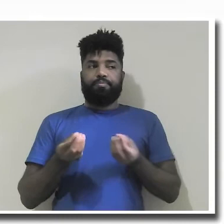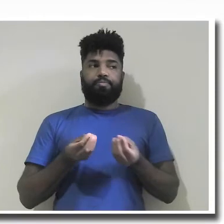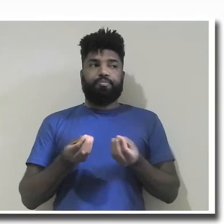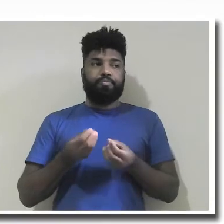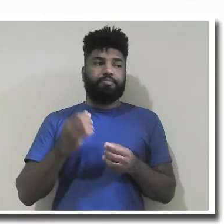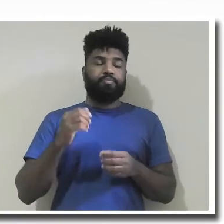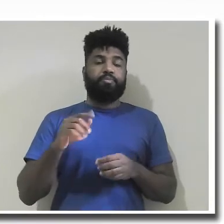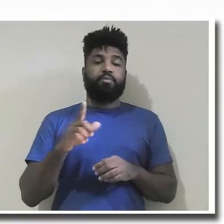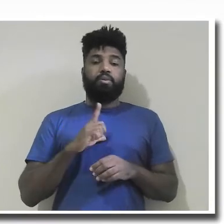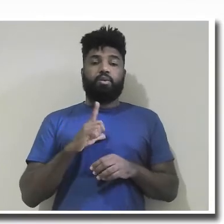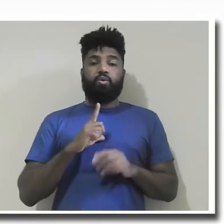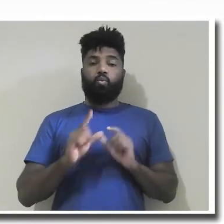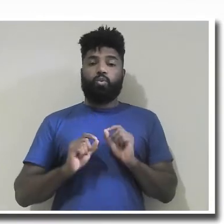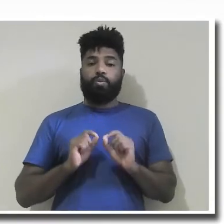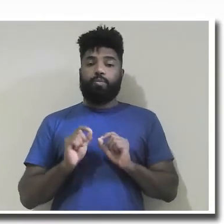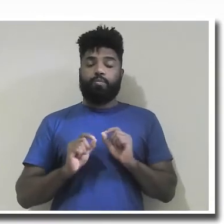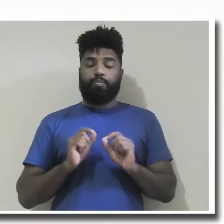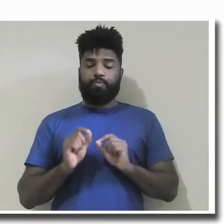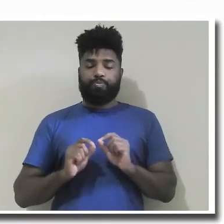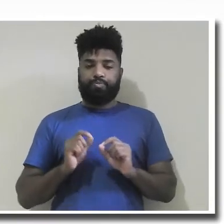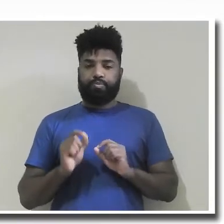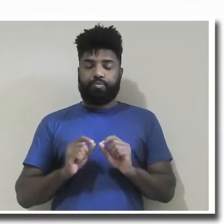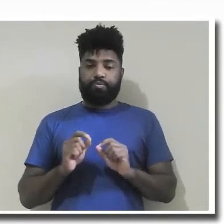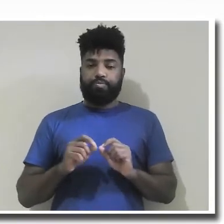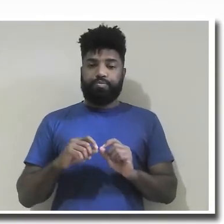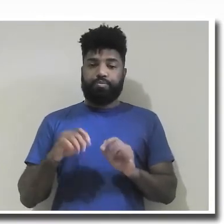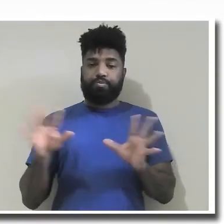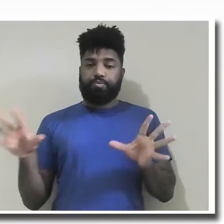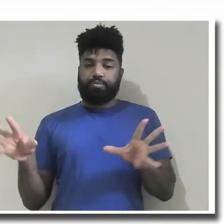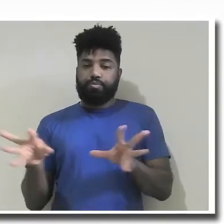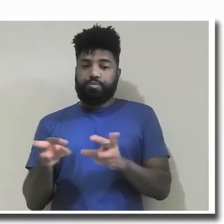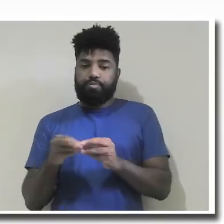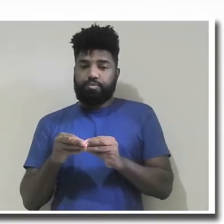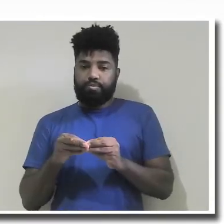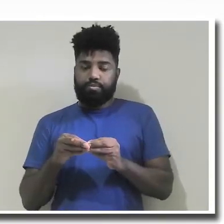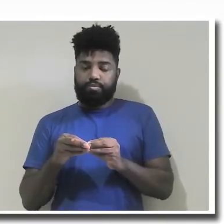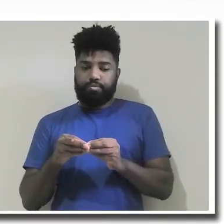informação de que quando eu tenho uma soma